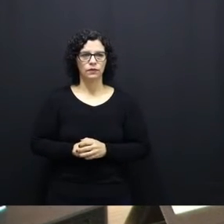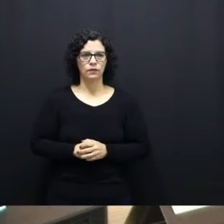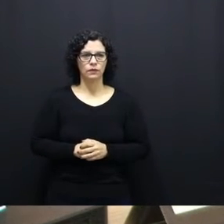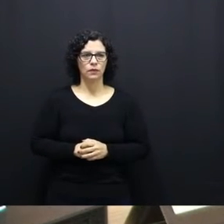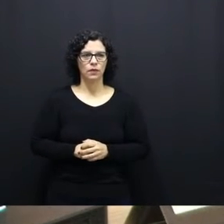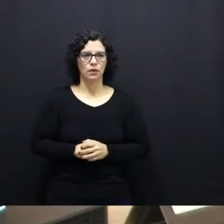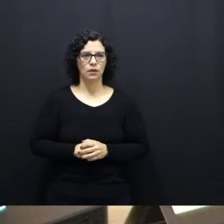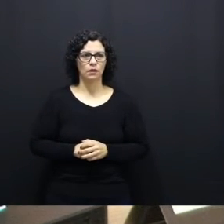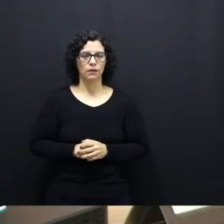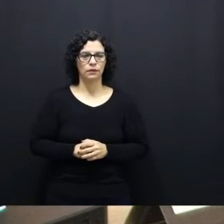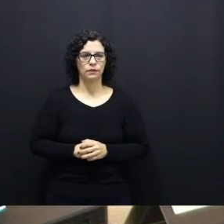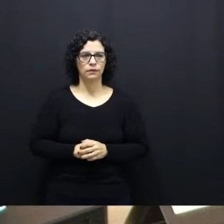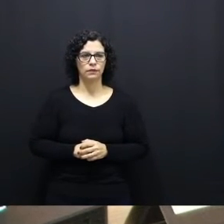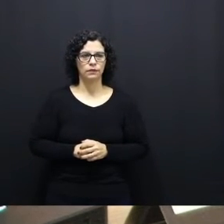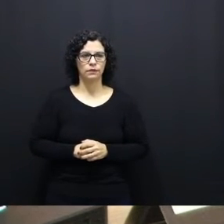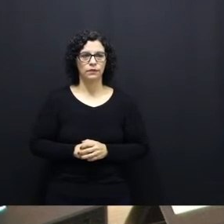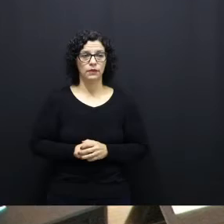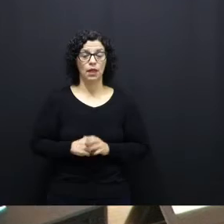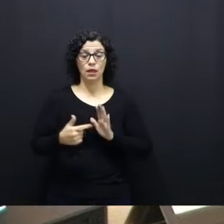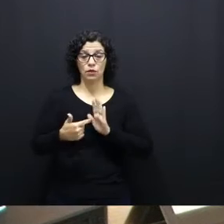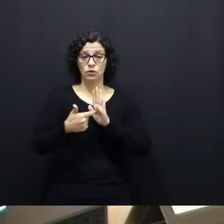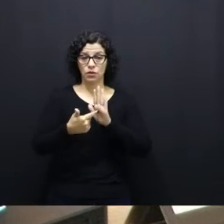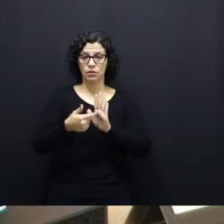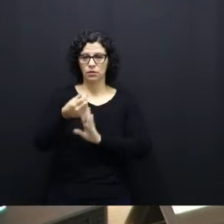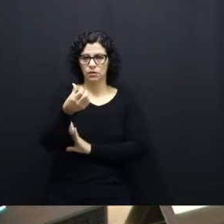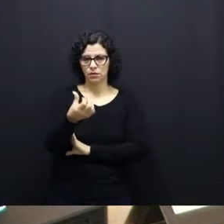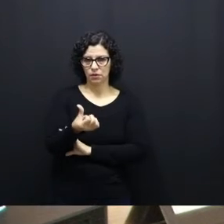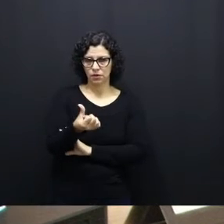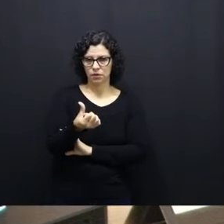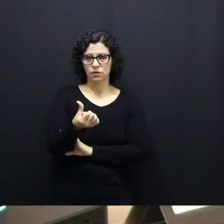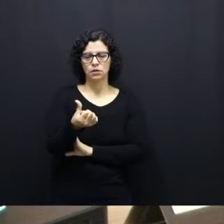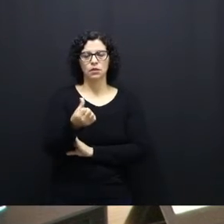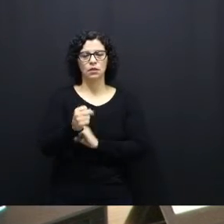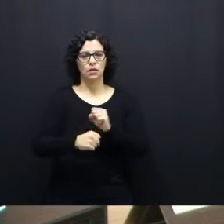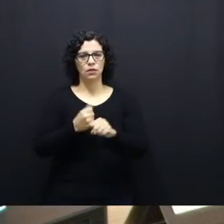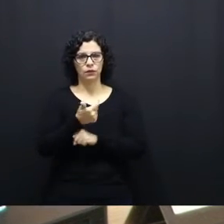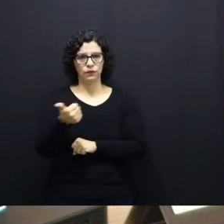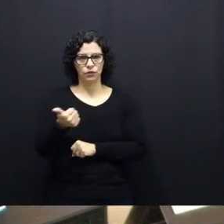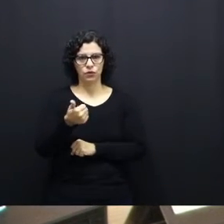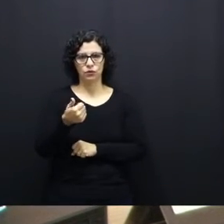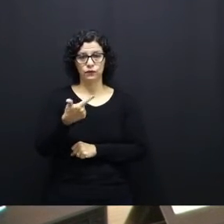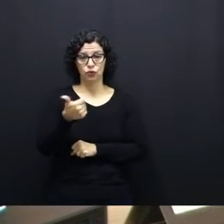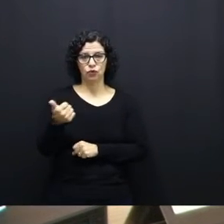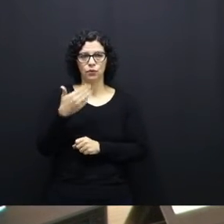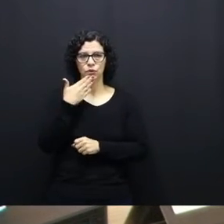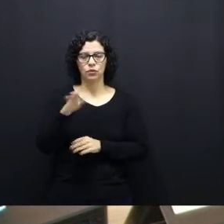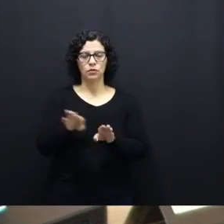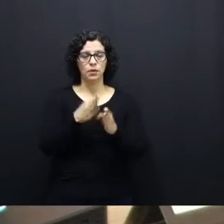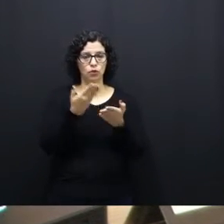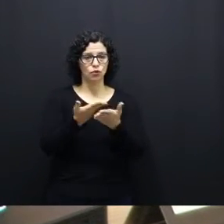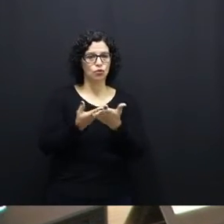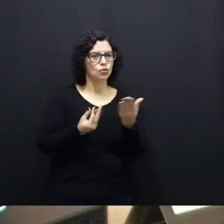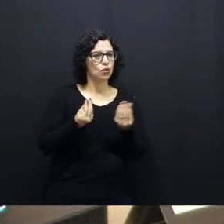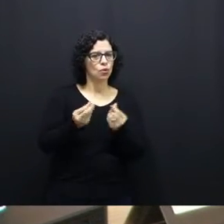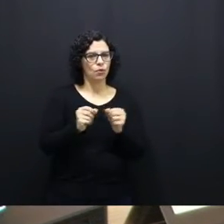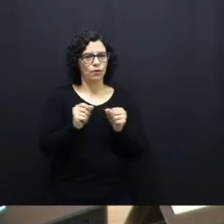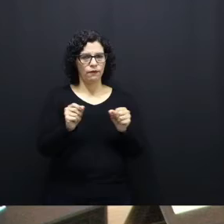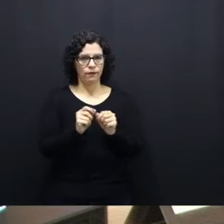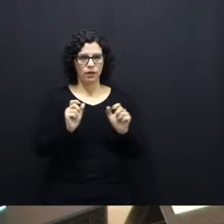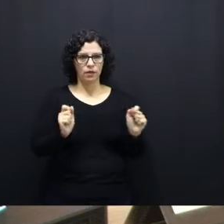seja é enterrada a indicação número 6 2021 solicitando que seja realizado estudos Para